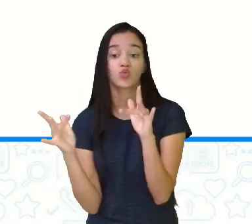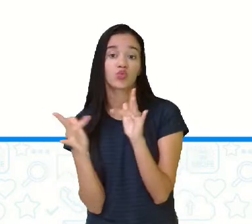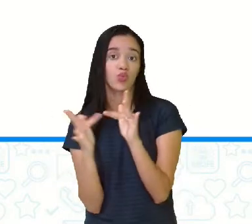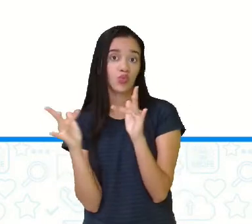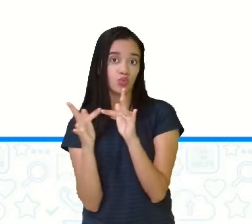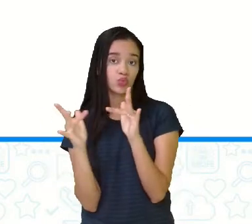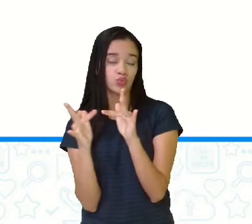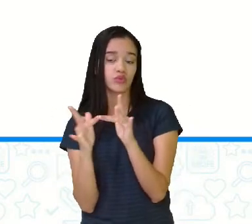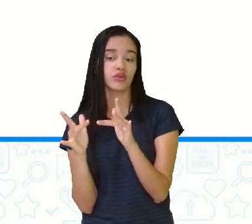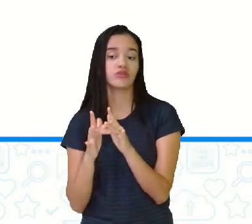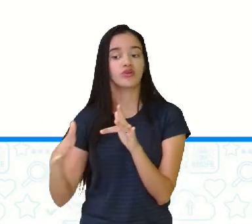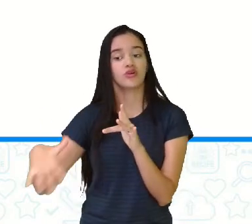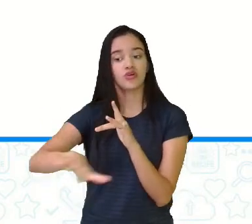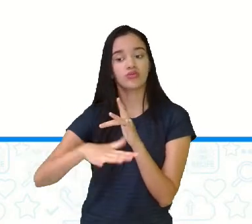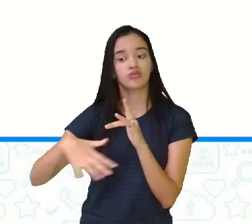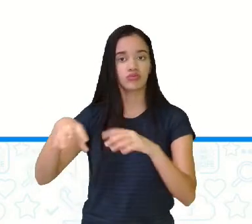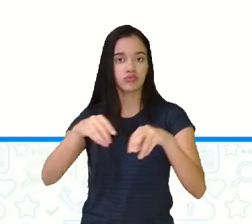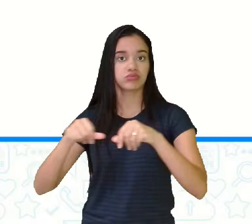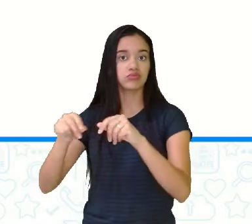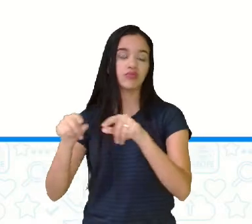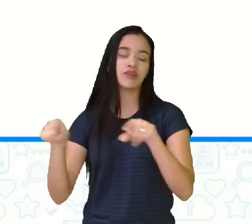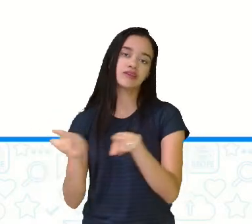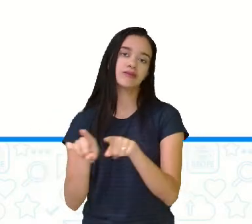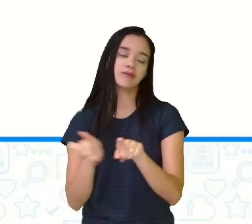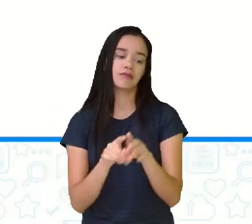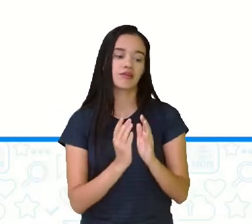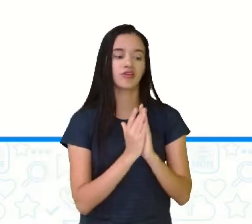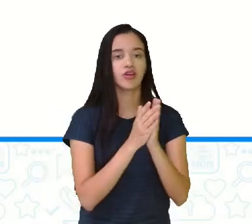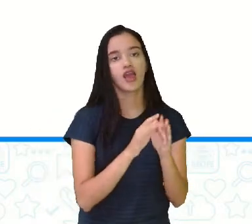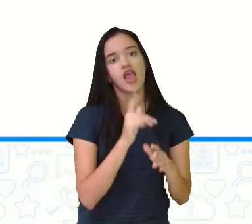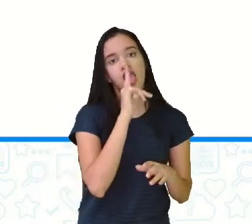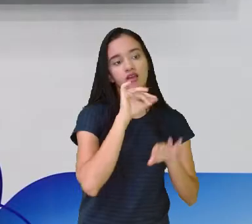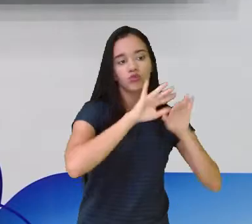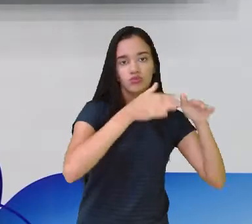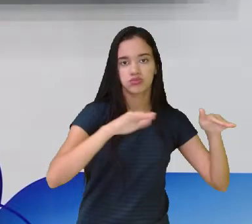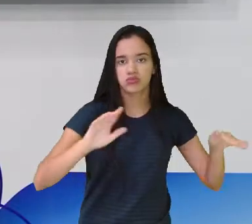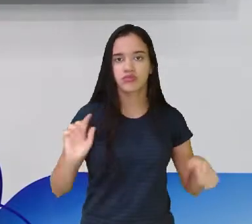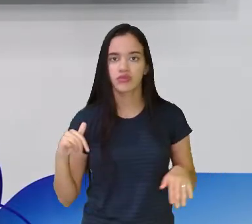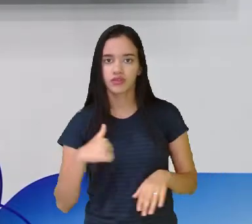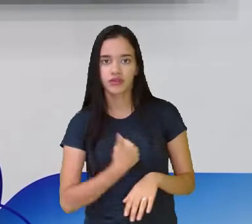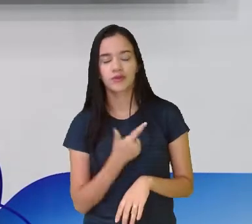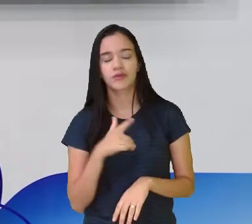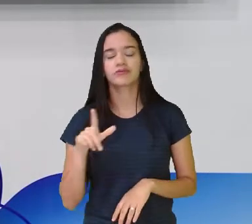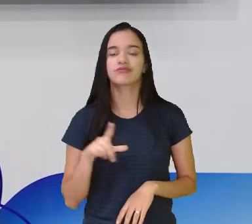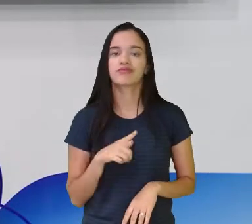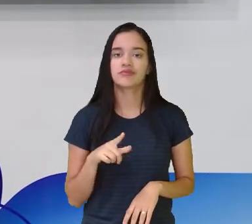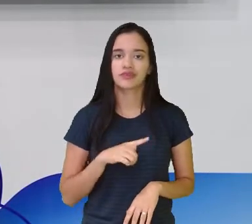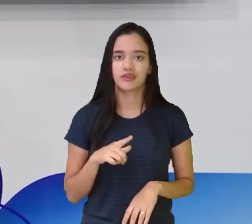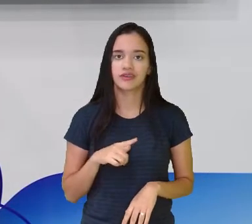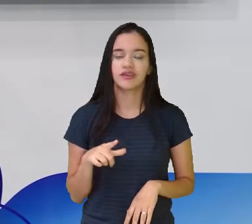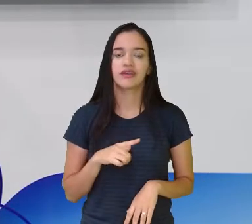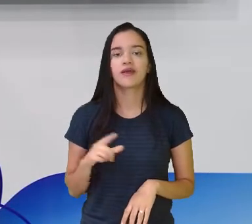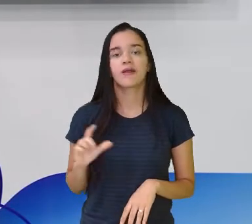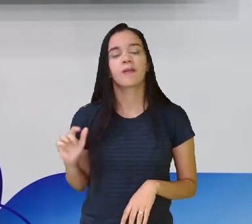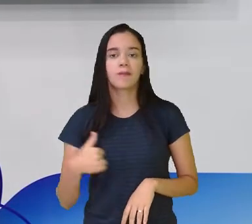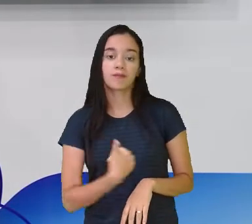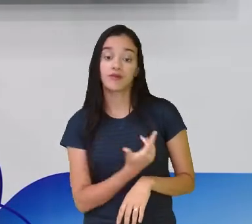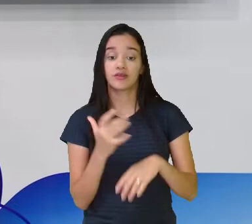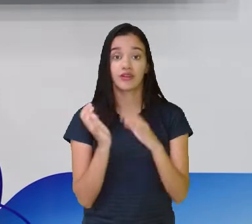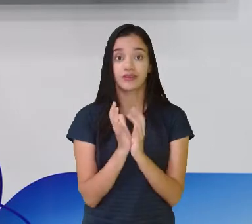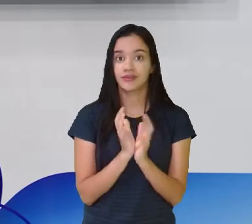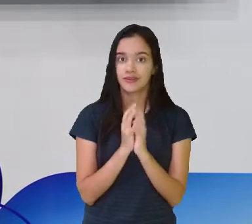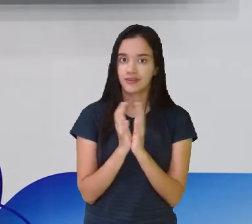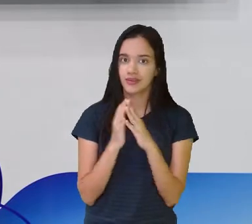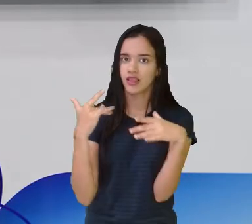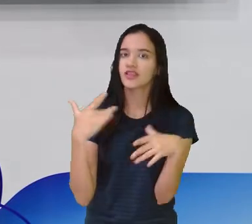ambiente terrestre e com o marítimo, ou seja, rios com mares. E a gente tem grande parte aqui do nosso litoral, aqui em Recife, na